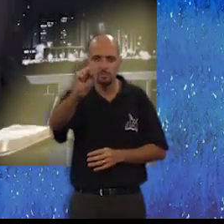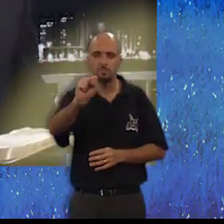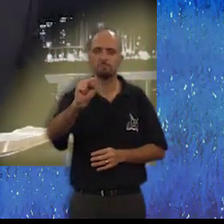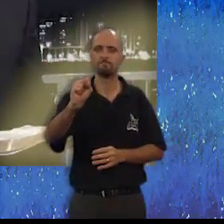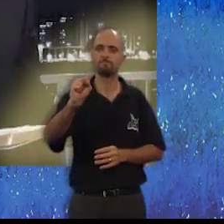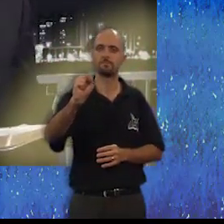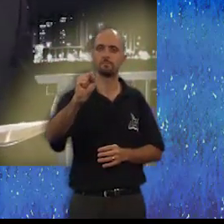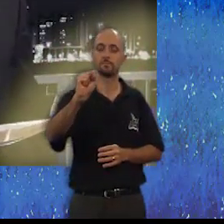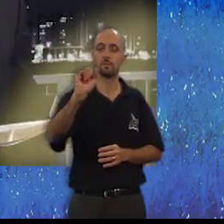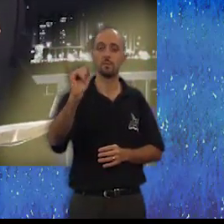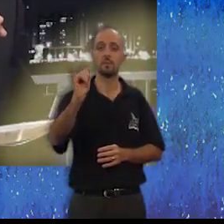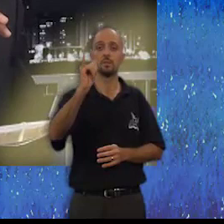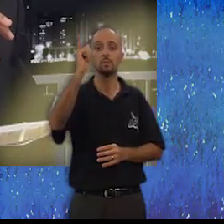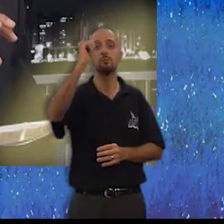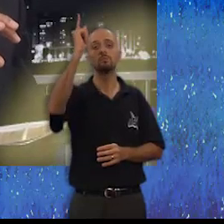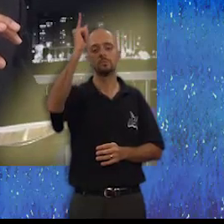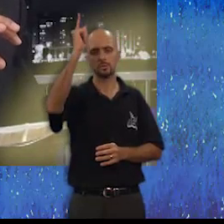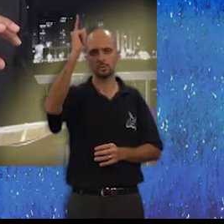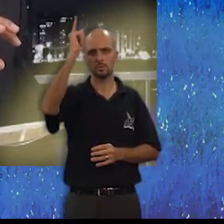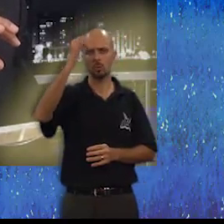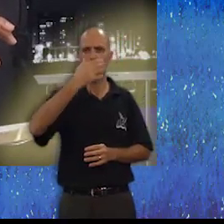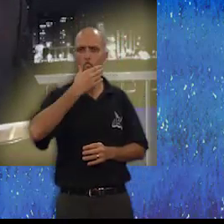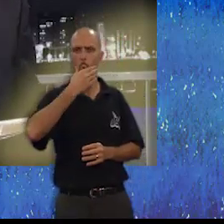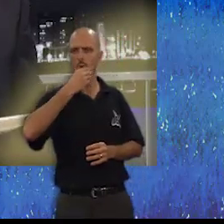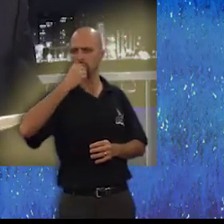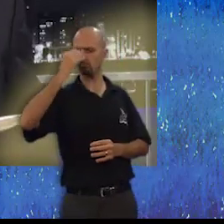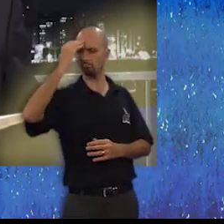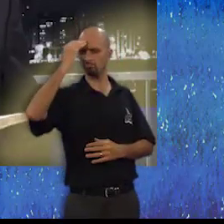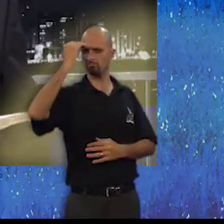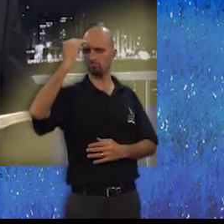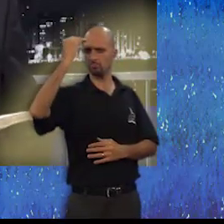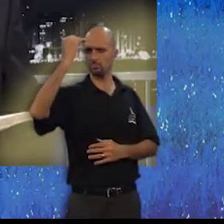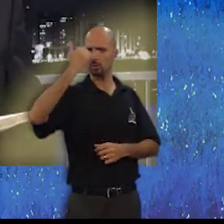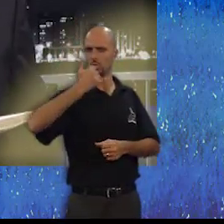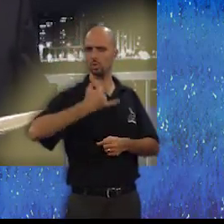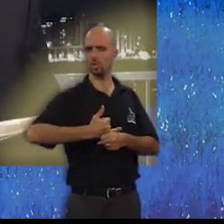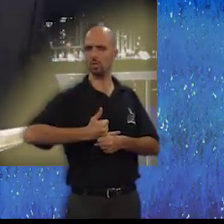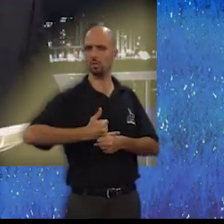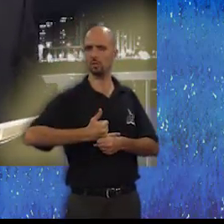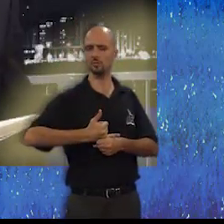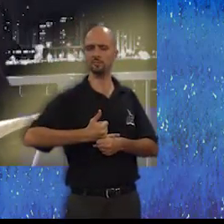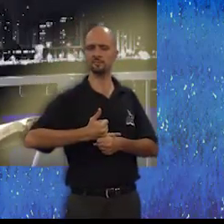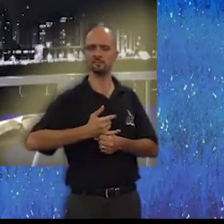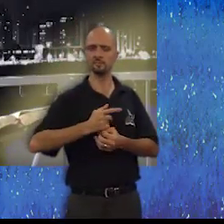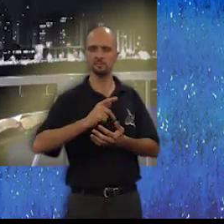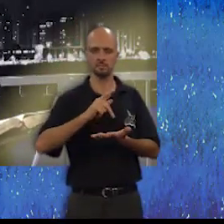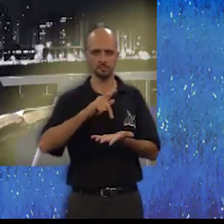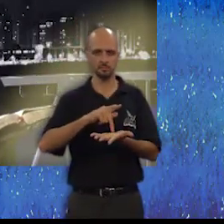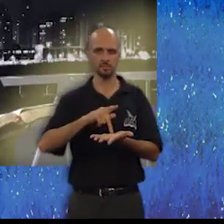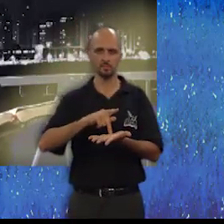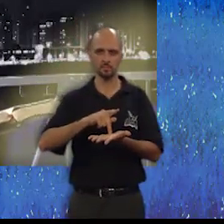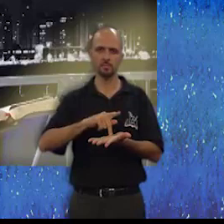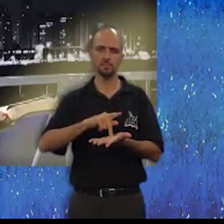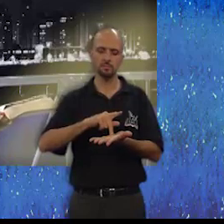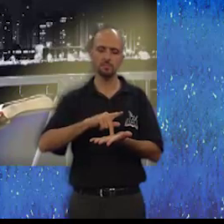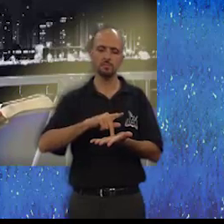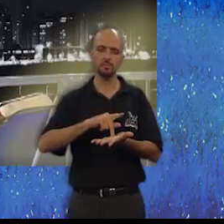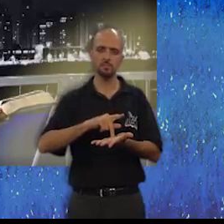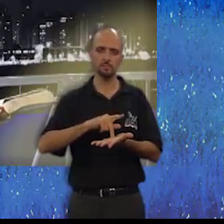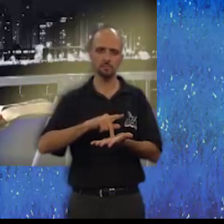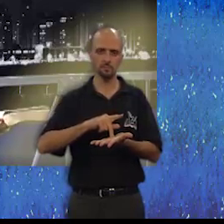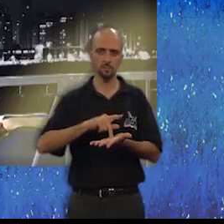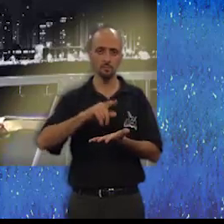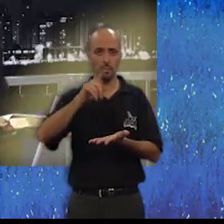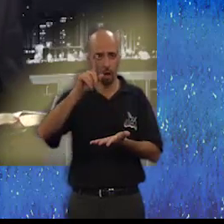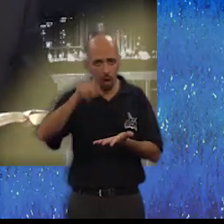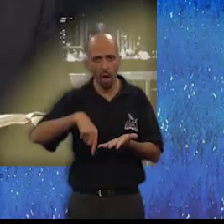imagina, ele era uma pessoa que tinha uma posição, e se ele era um dos principais dos judeus,